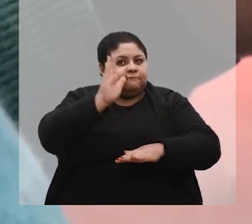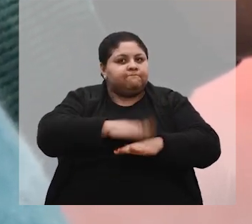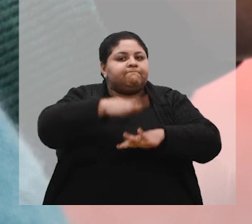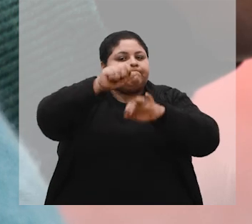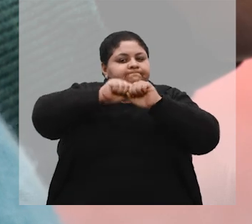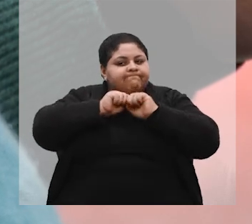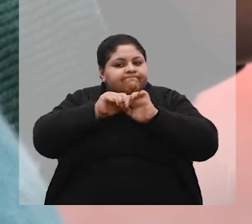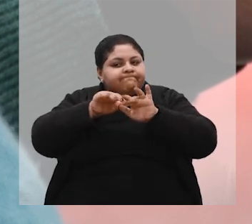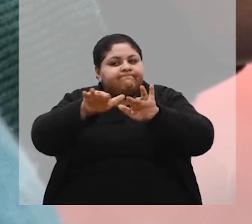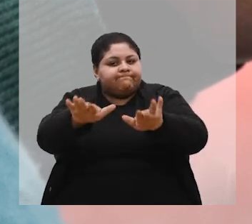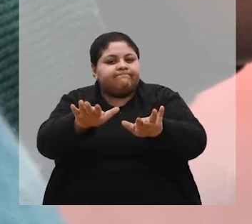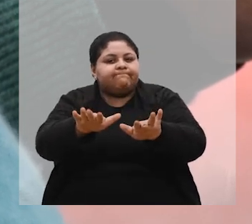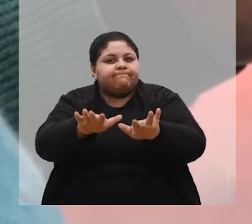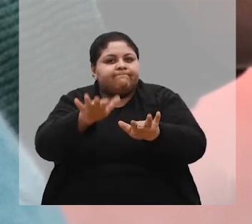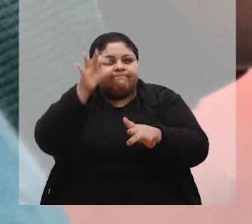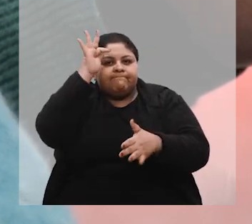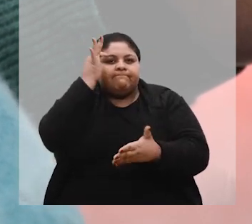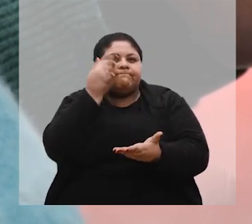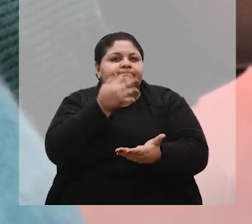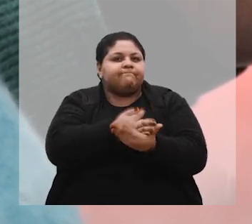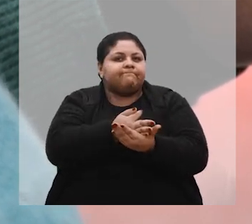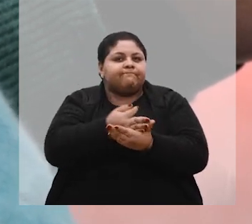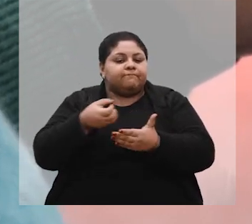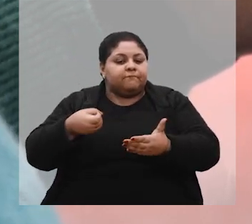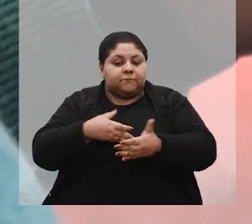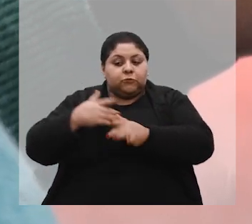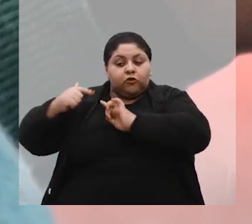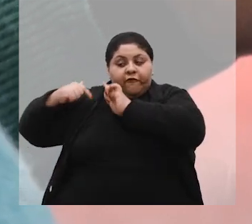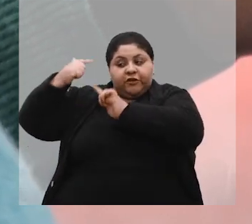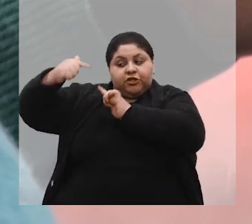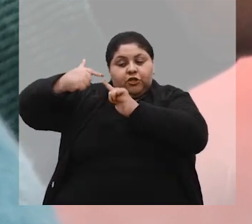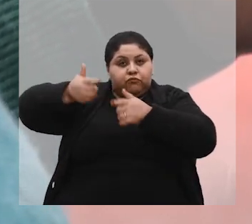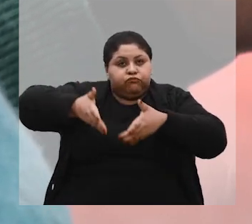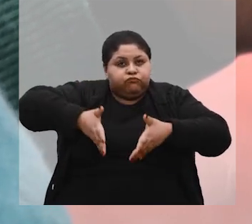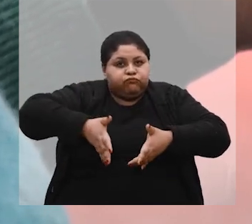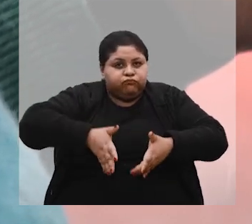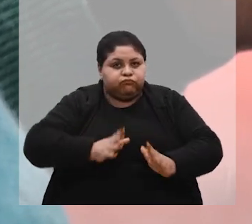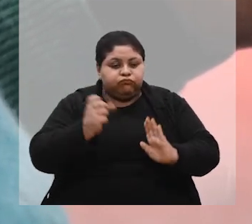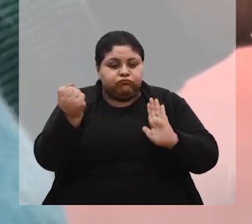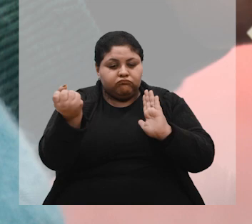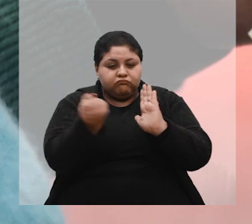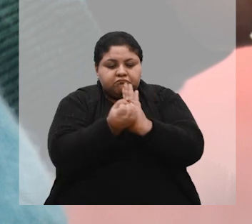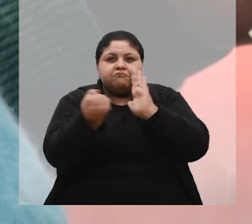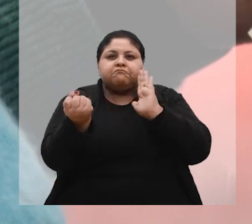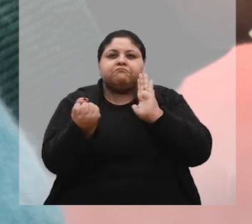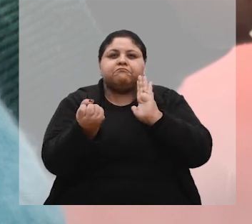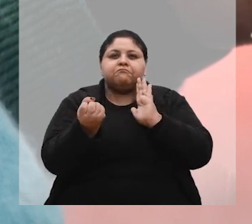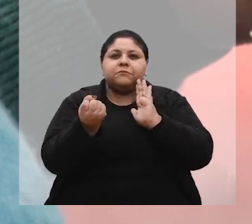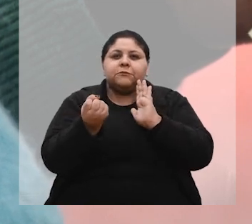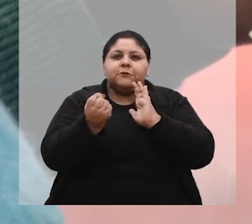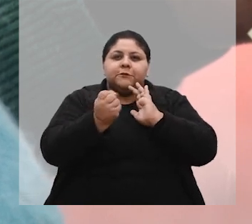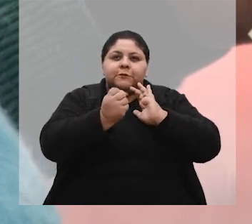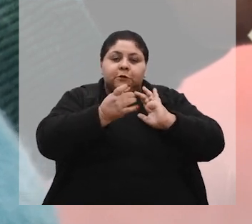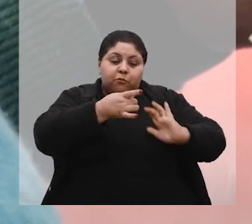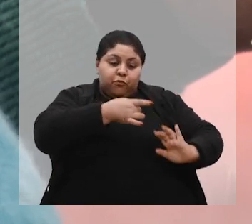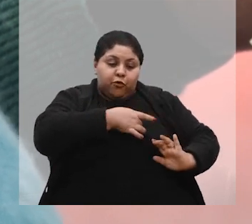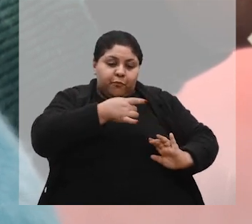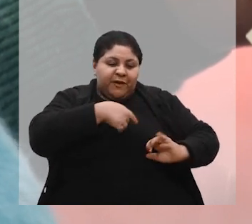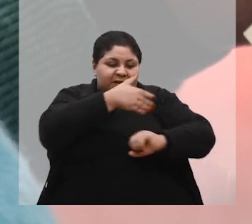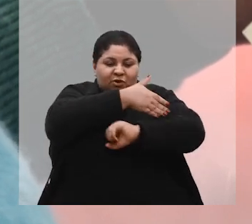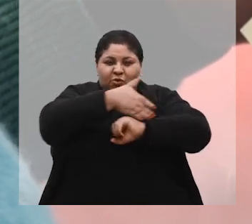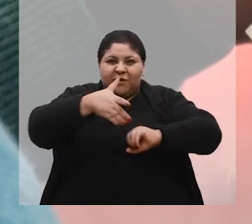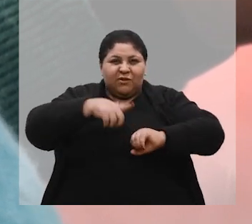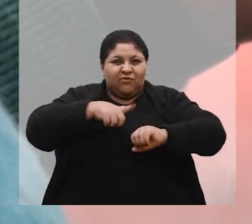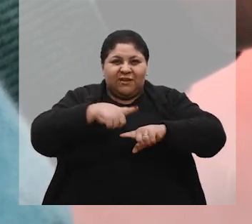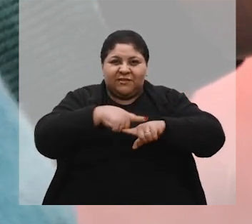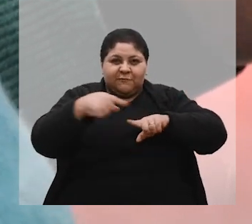que procriemos, depositários de fé, novas gerações nascerão, marcadas por traços trêmulos e ruas